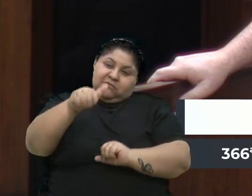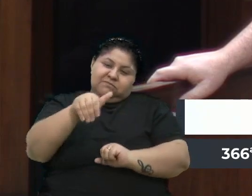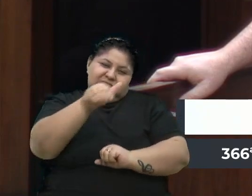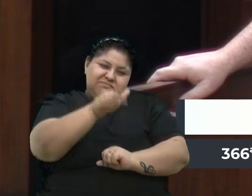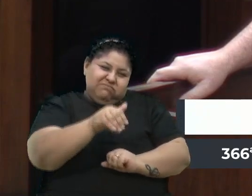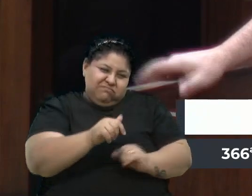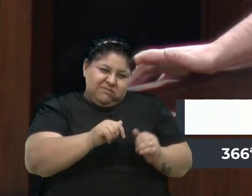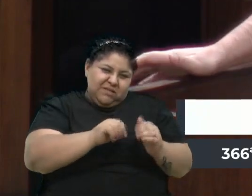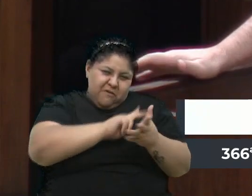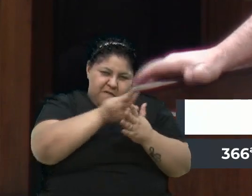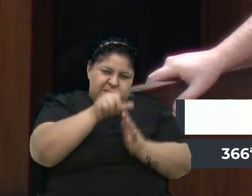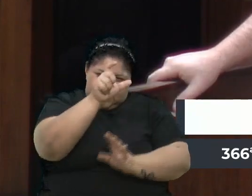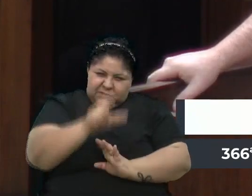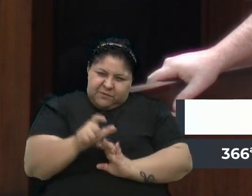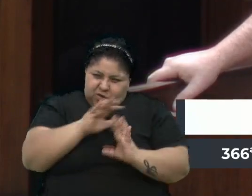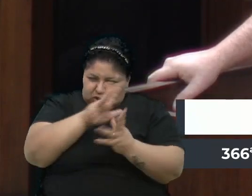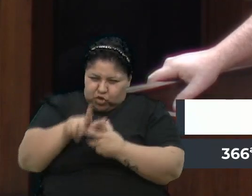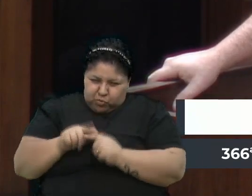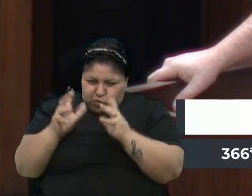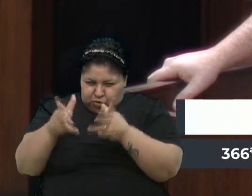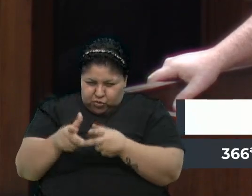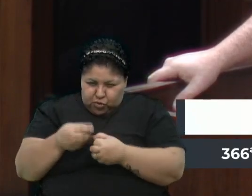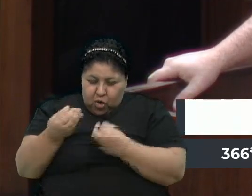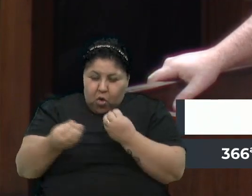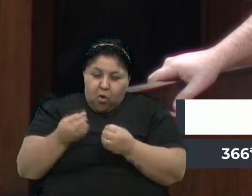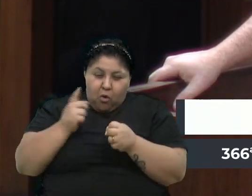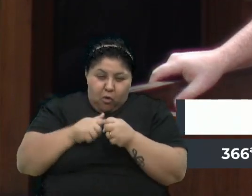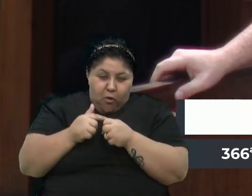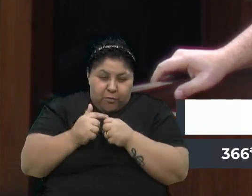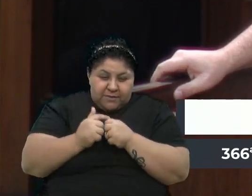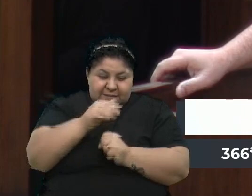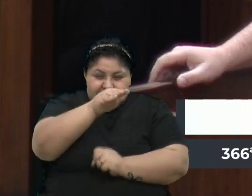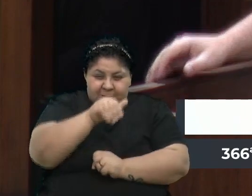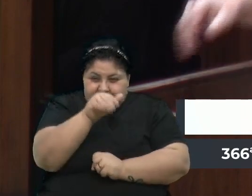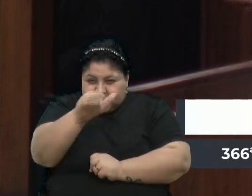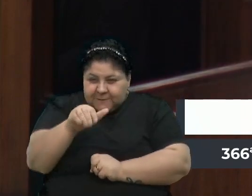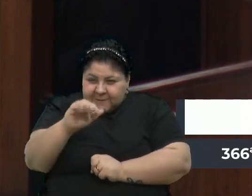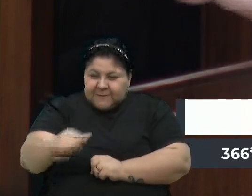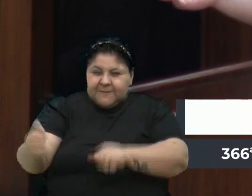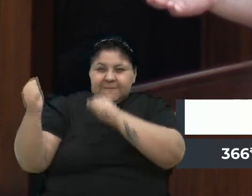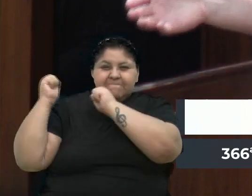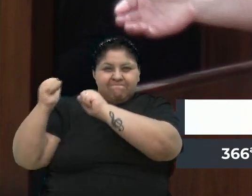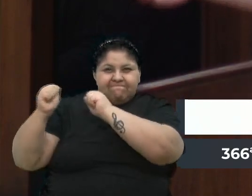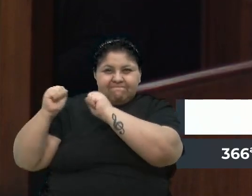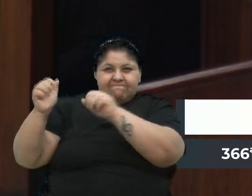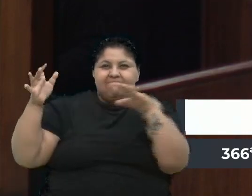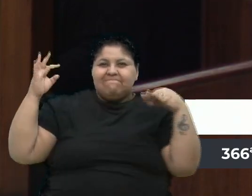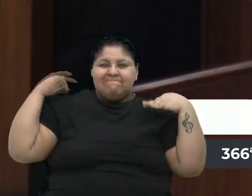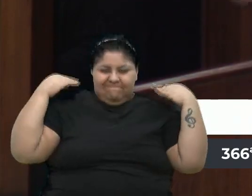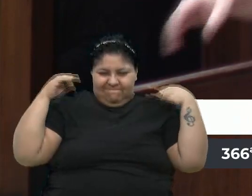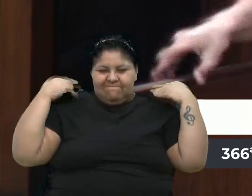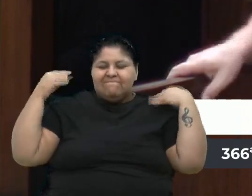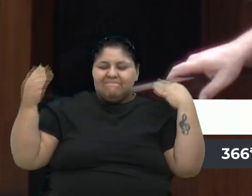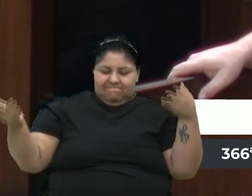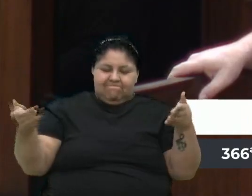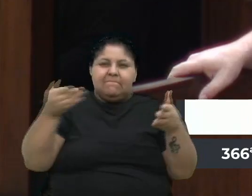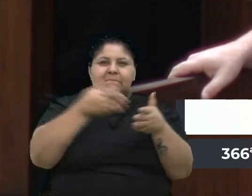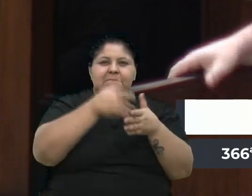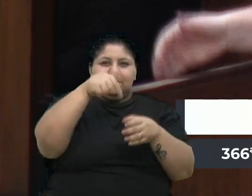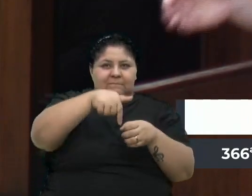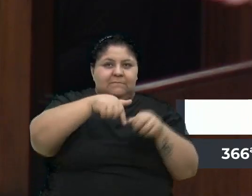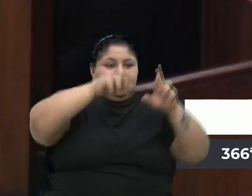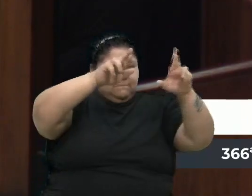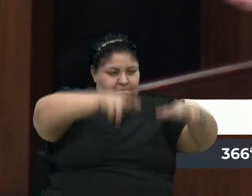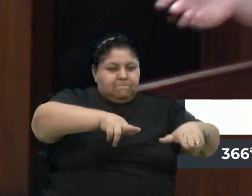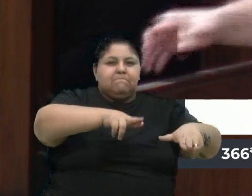e a gente possa, como cidade, atrair esses torcedores turistas para que venham para a nossa